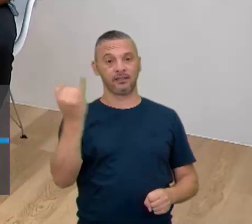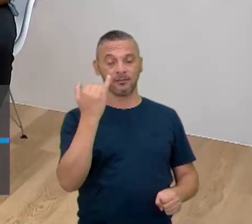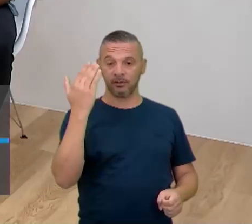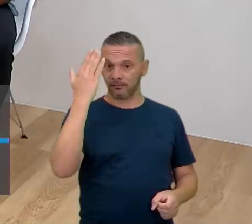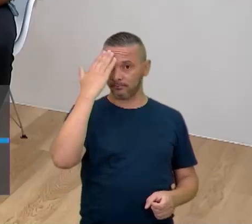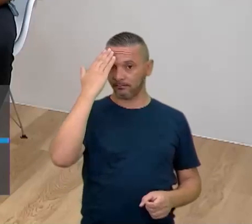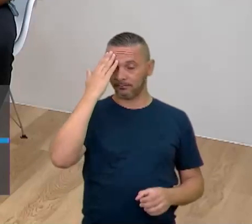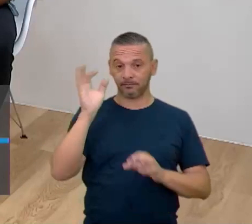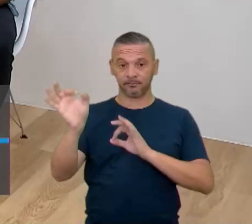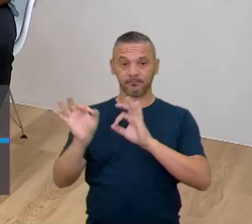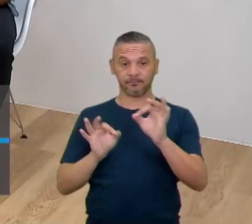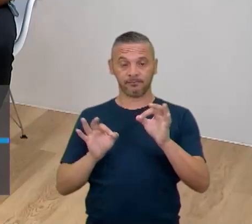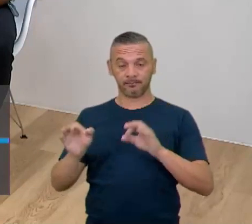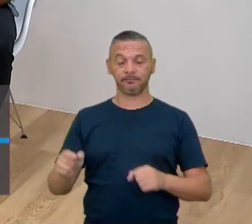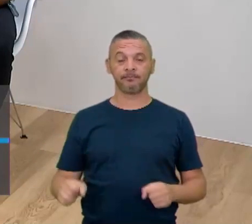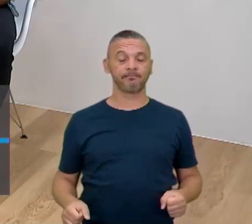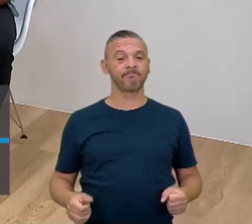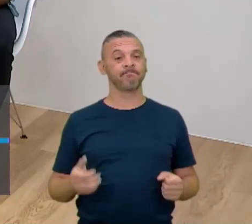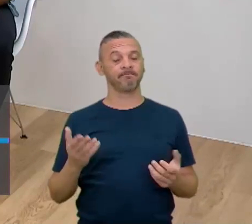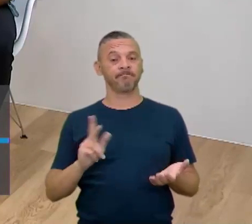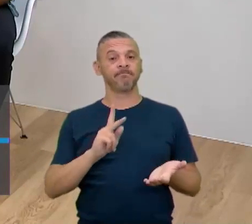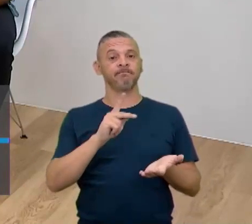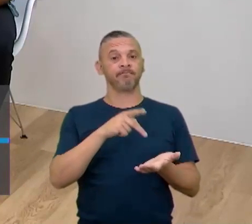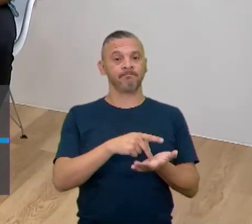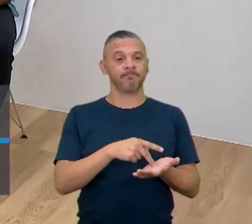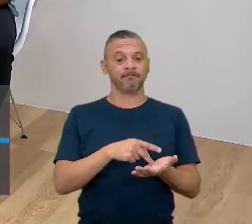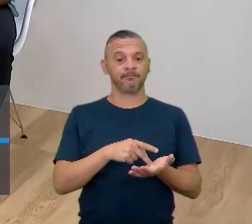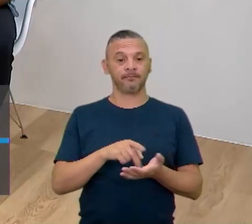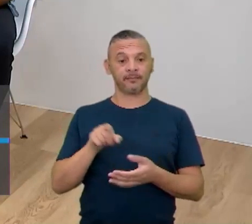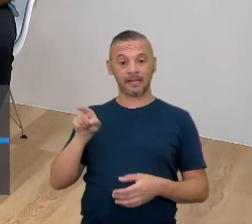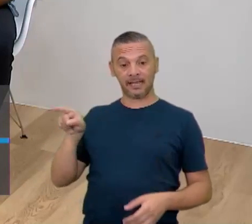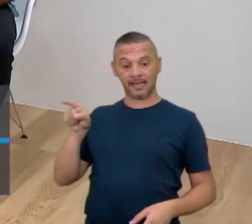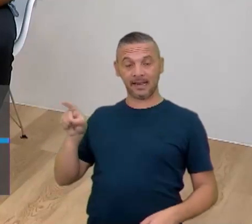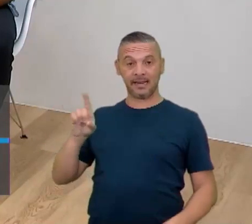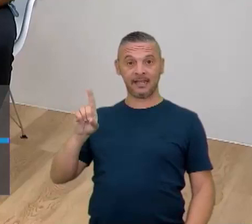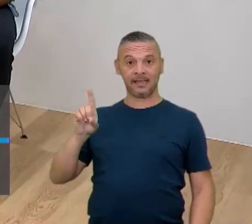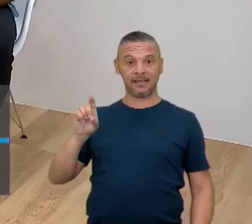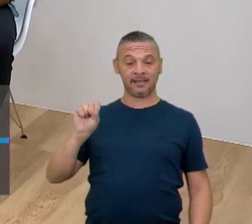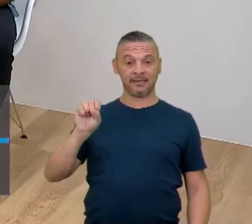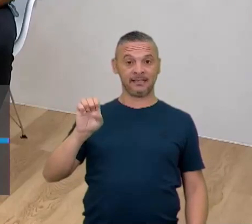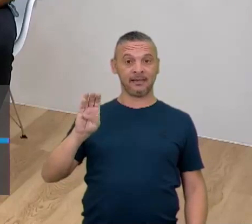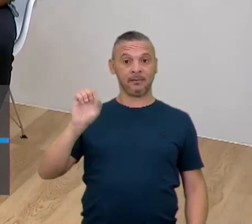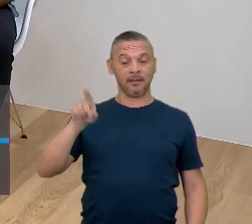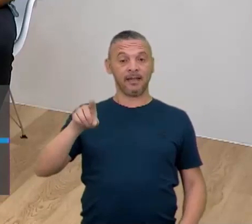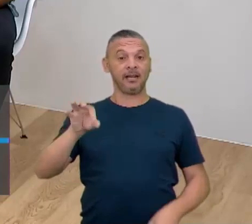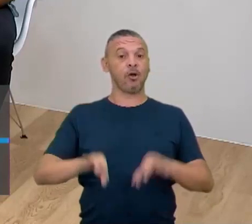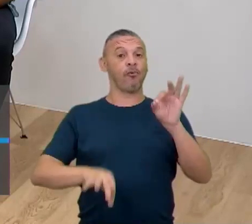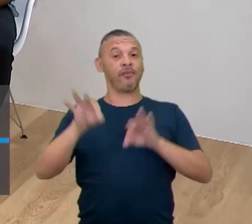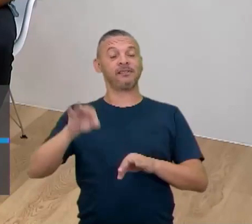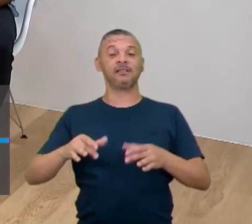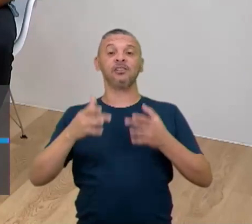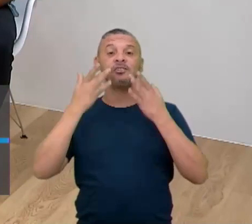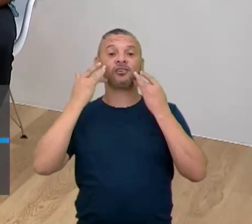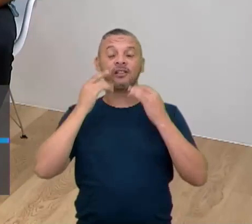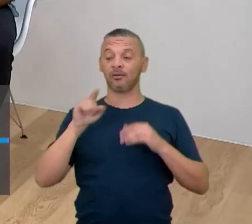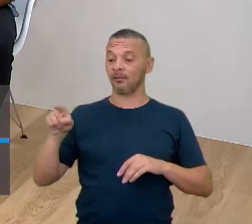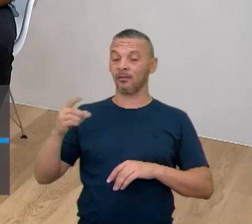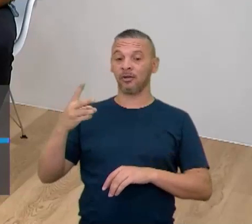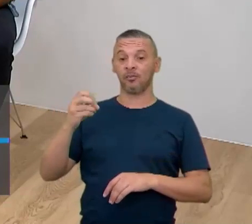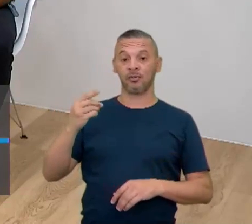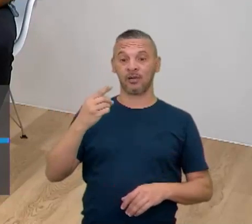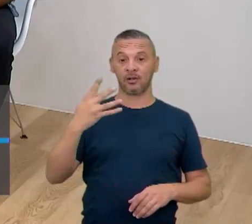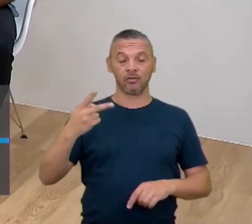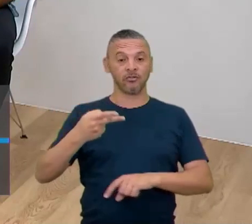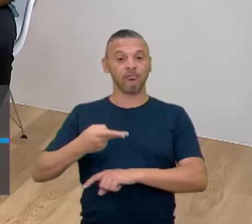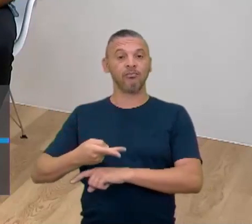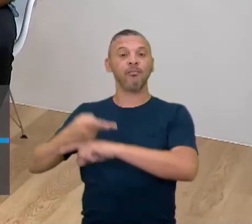forma tranquila. Porque ele é oficineiro de teatro, gente. Olha só. E em 2014 recebeu o prêmio de honra ao